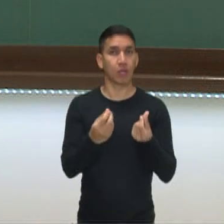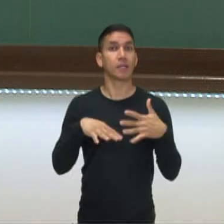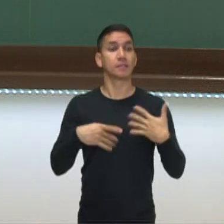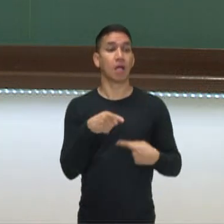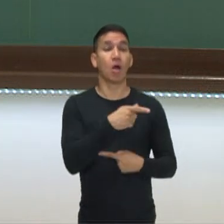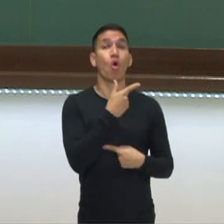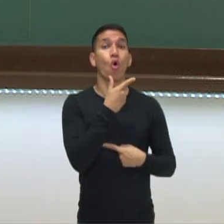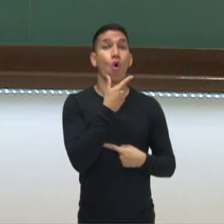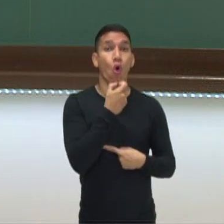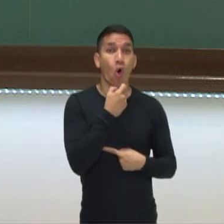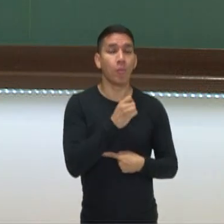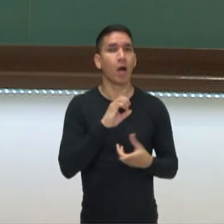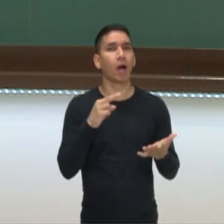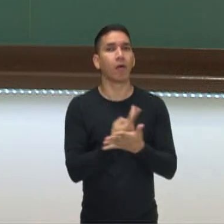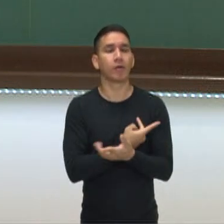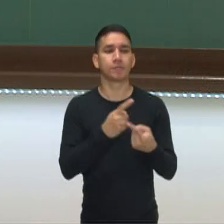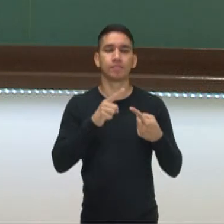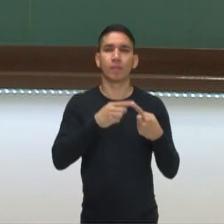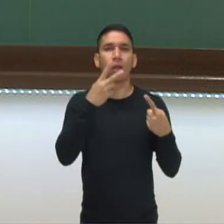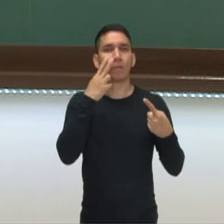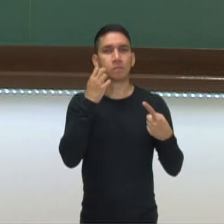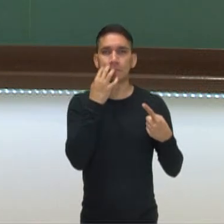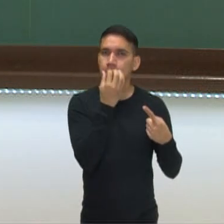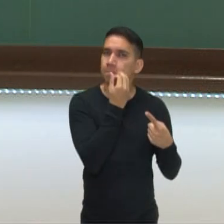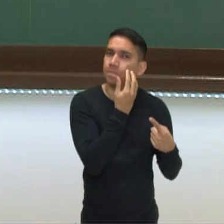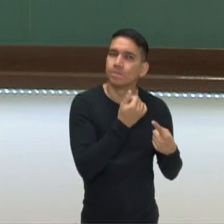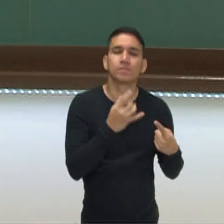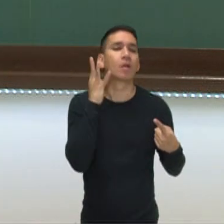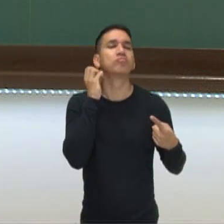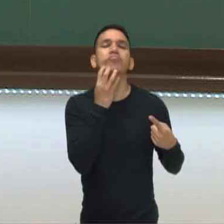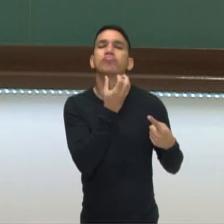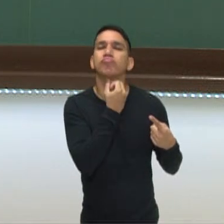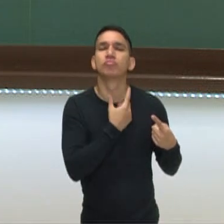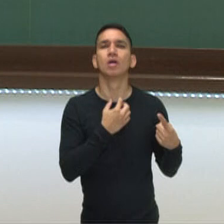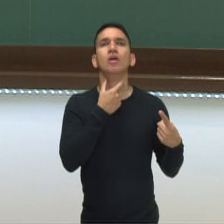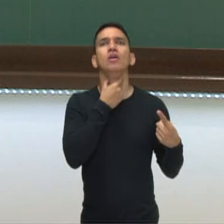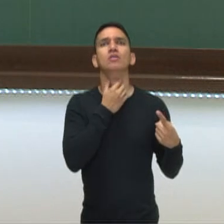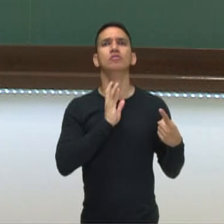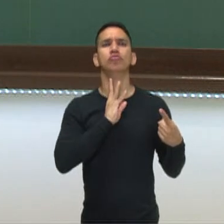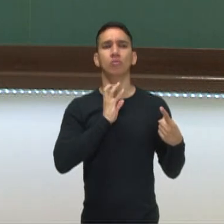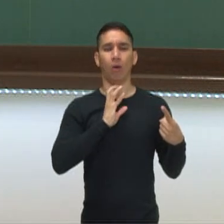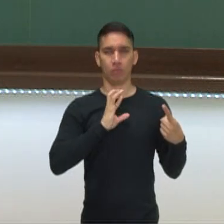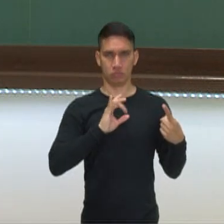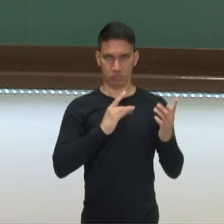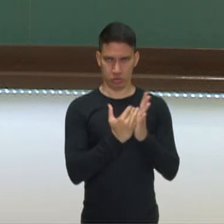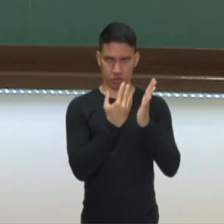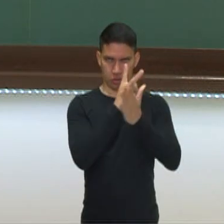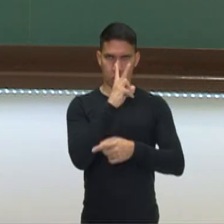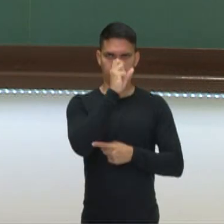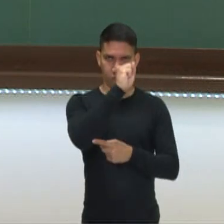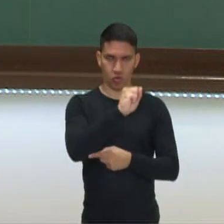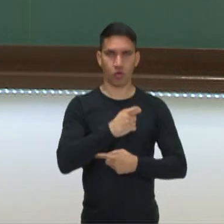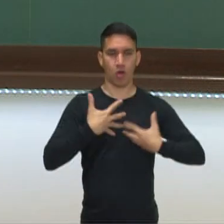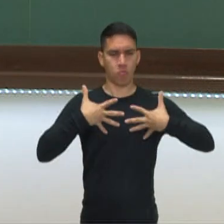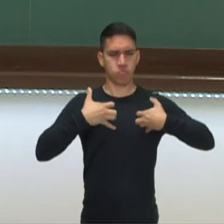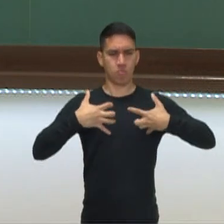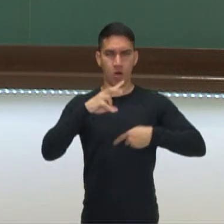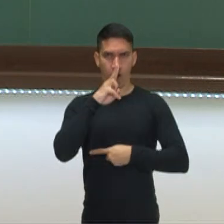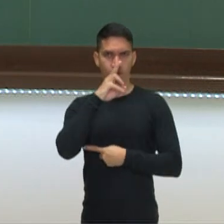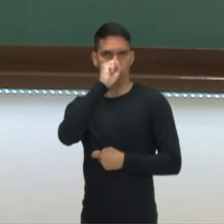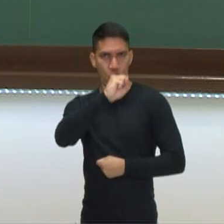menino, barba, bigode, a voz engrossa, a musculatura fica mais forte, os ombros